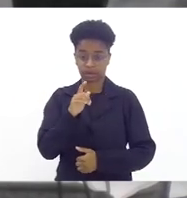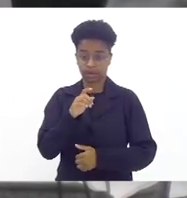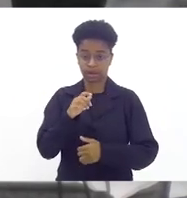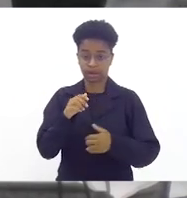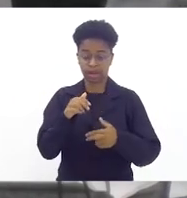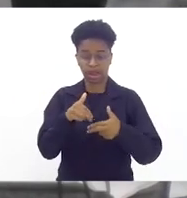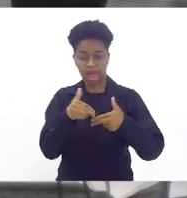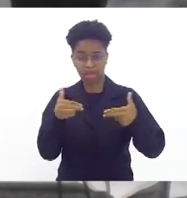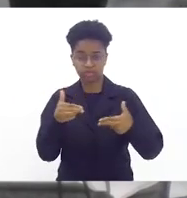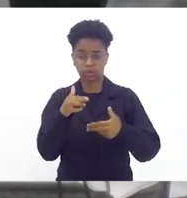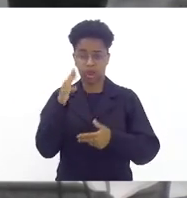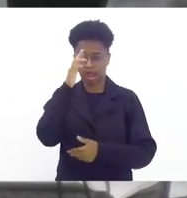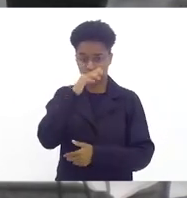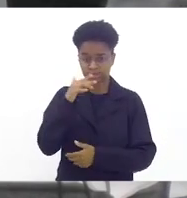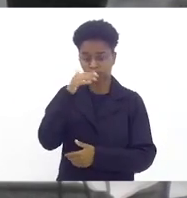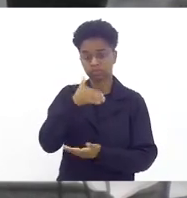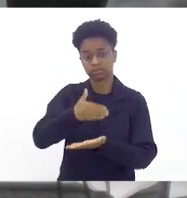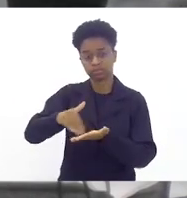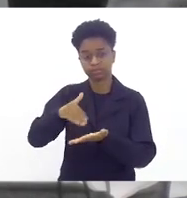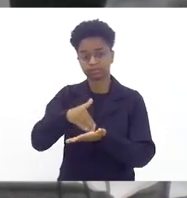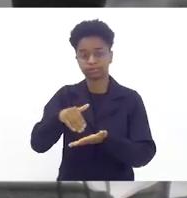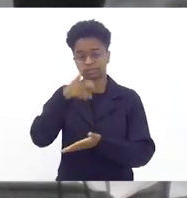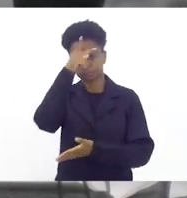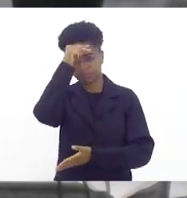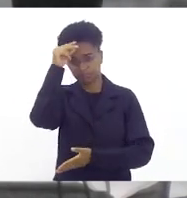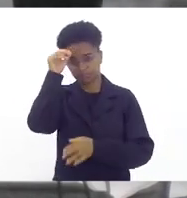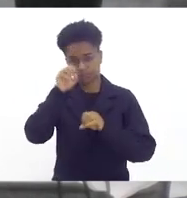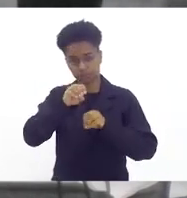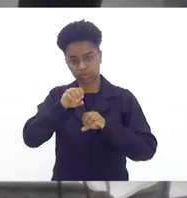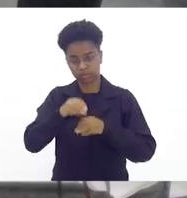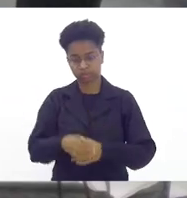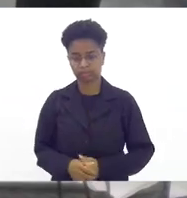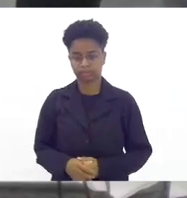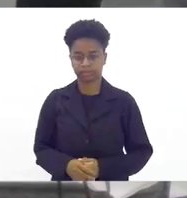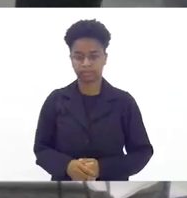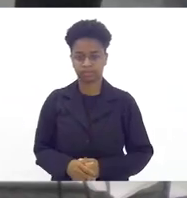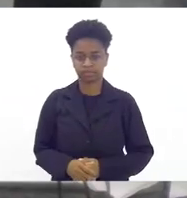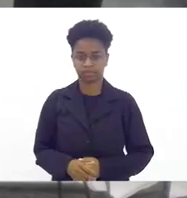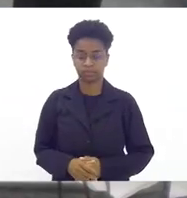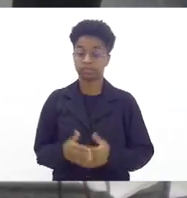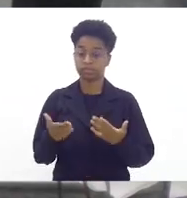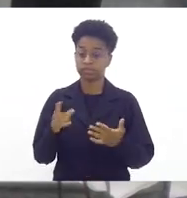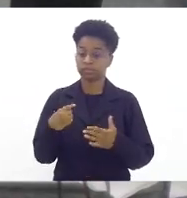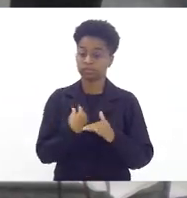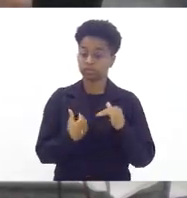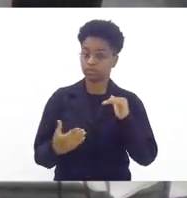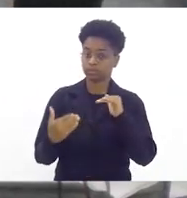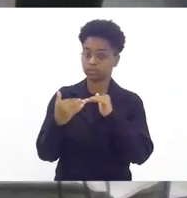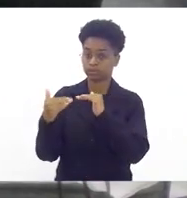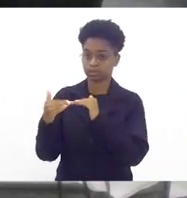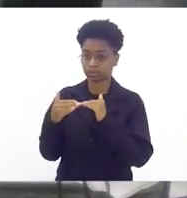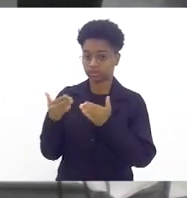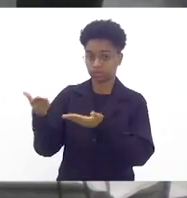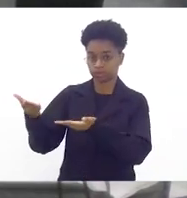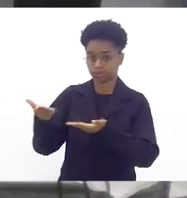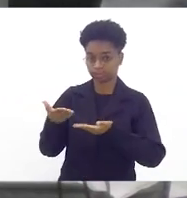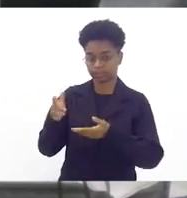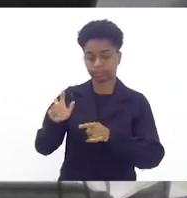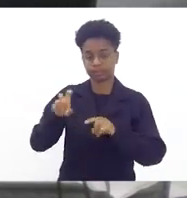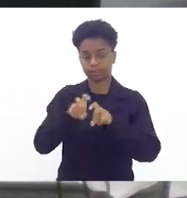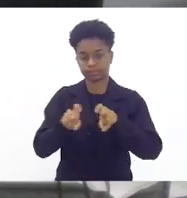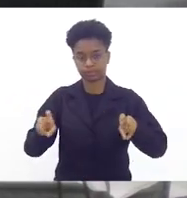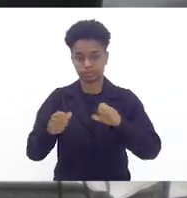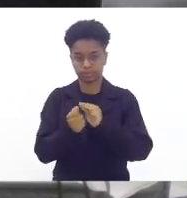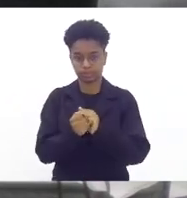da Secretaria Municipal de Educação. E, conforme combinado, chamo para compor a mesa conosco.